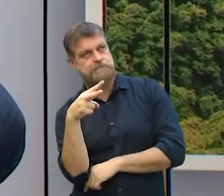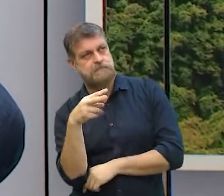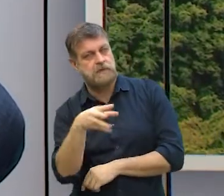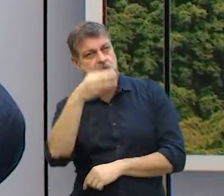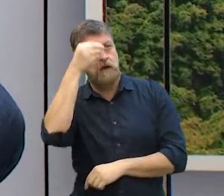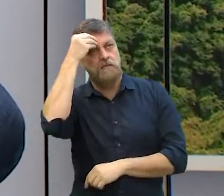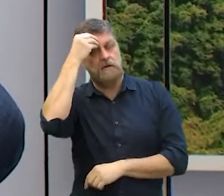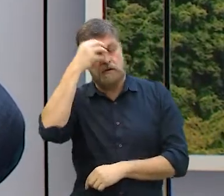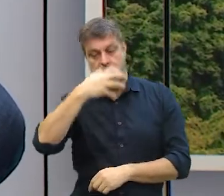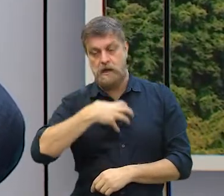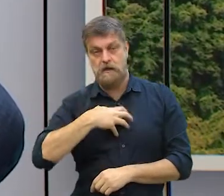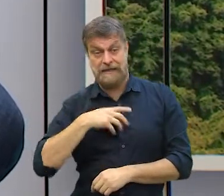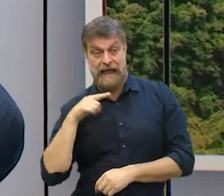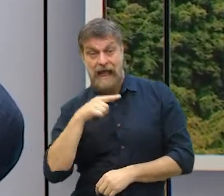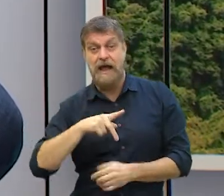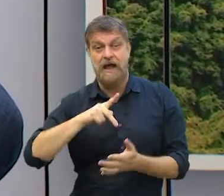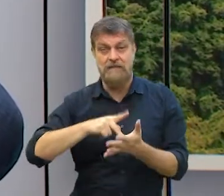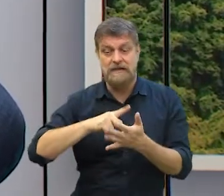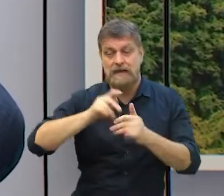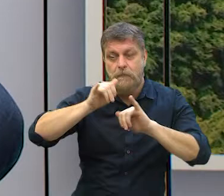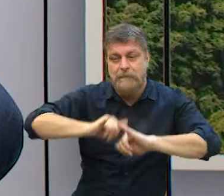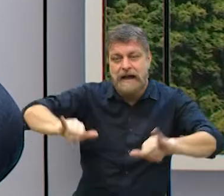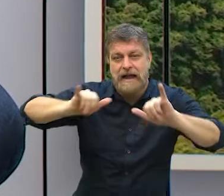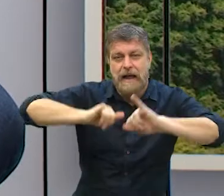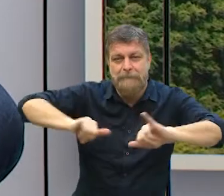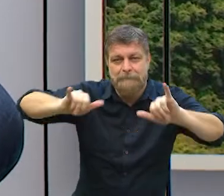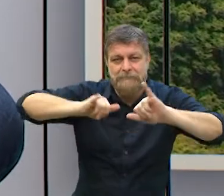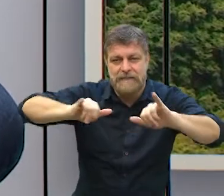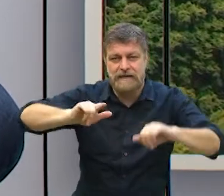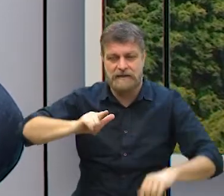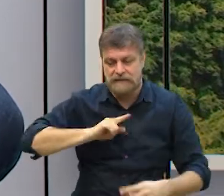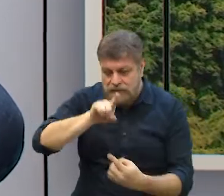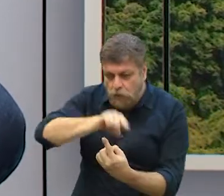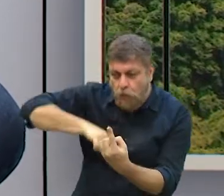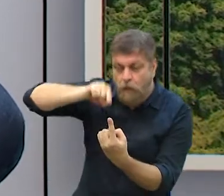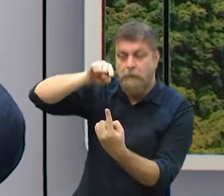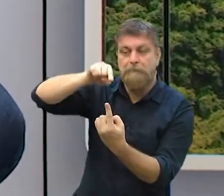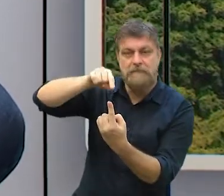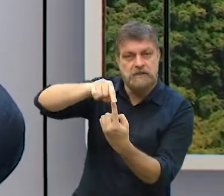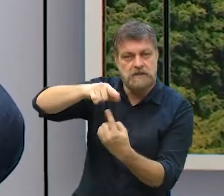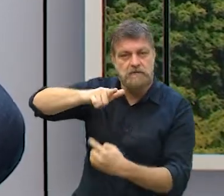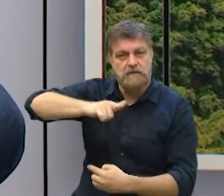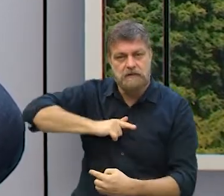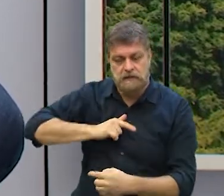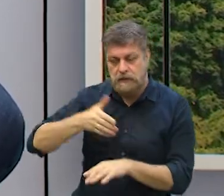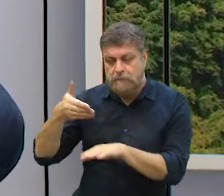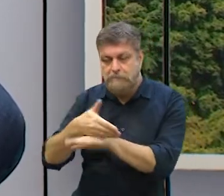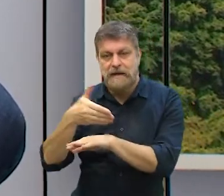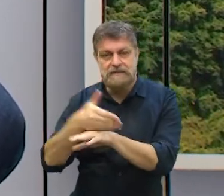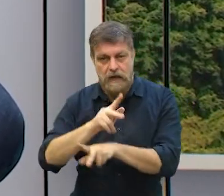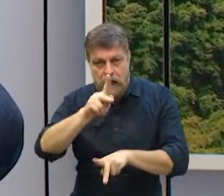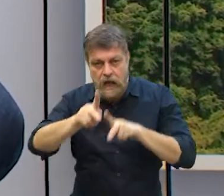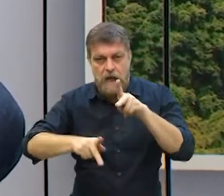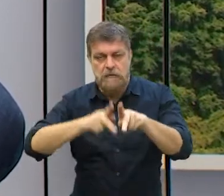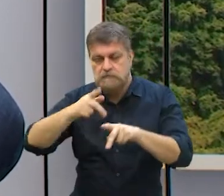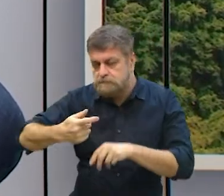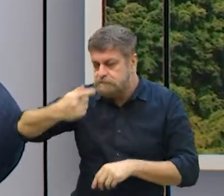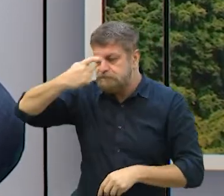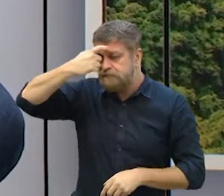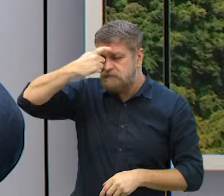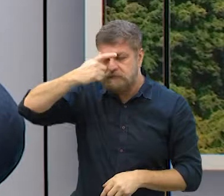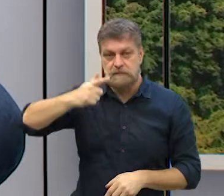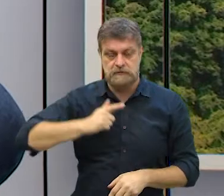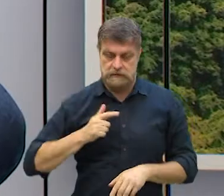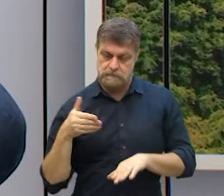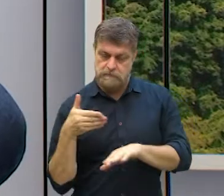as pessoas têm que estar atentas e se tocar para que aquilo realmente é uma campanha, essa campanha ela tem um objetivo e elas têm que fazer parte, a